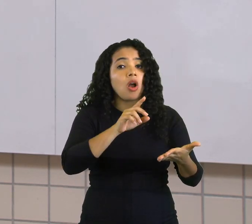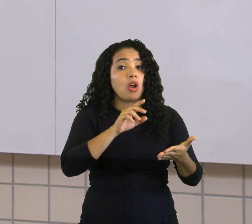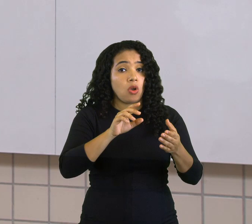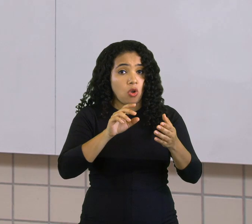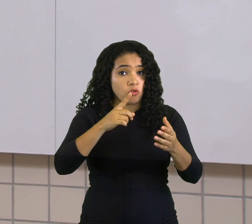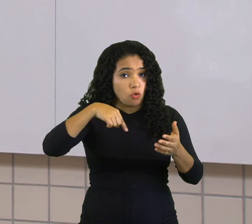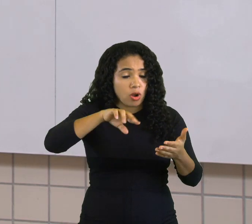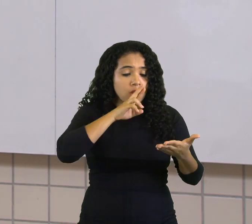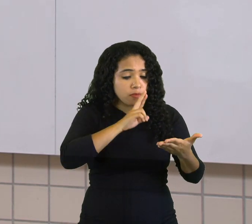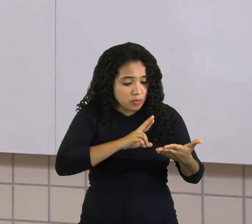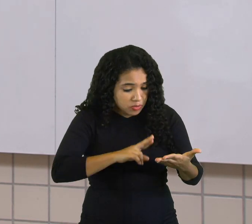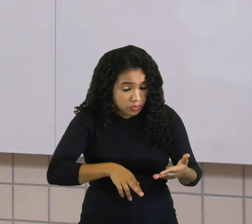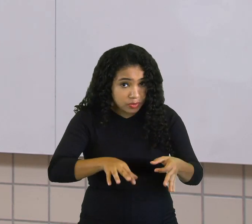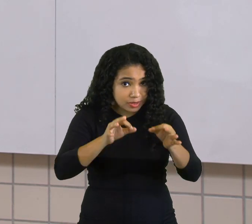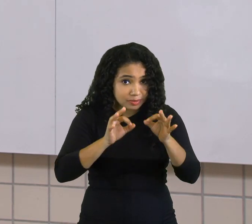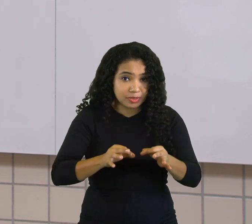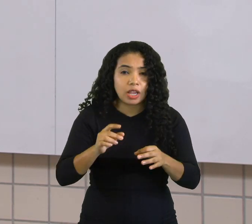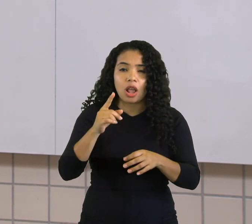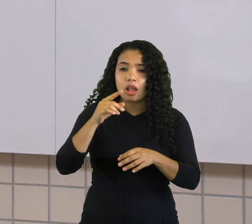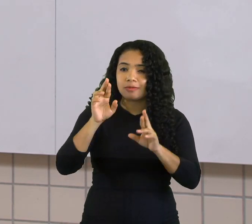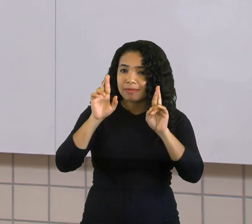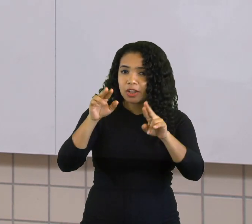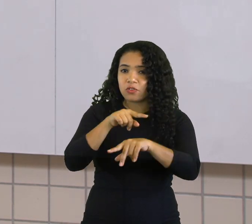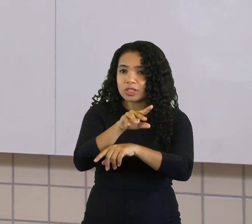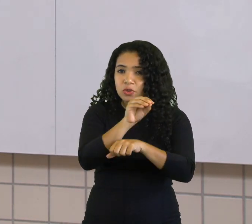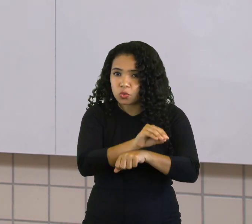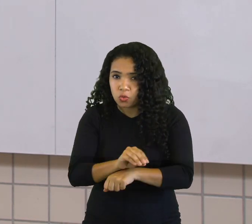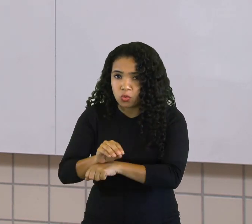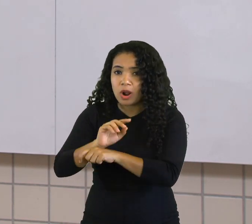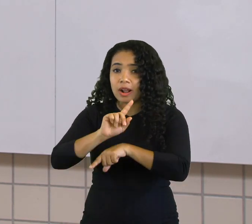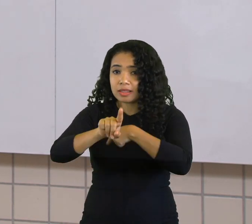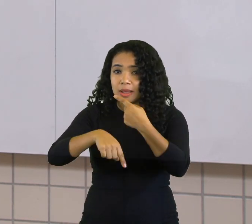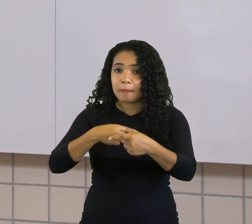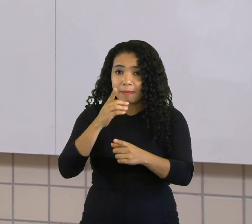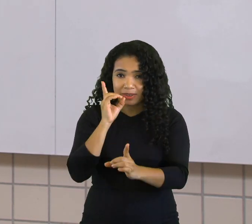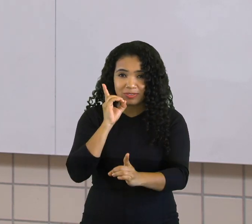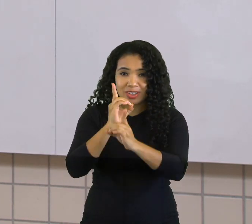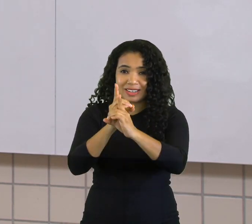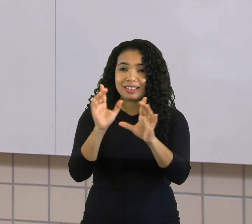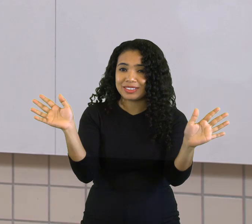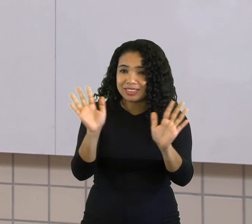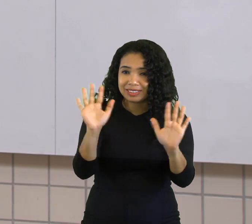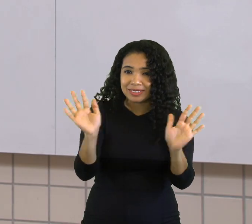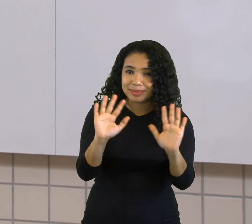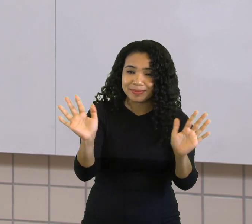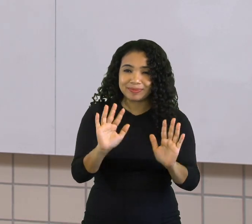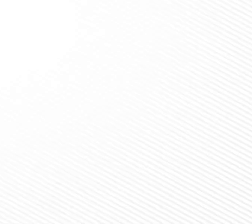cuidando e a gente logo vai se ver, ok? Take care, bye bye!